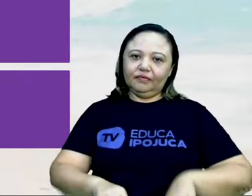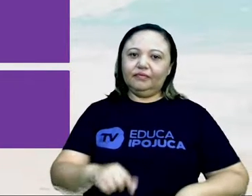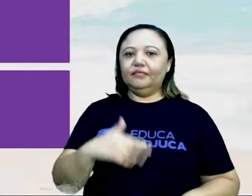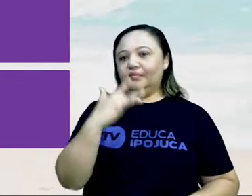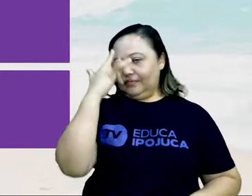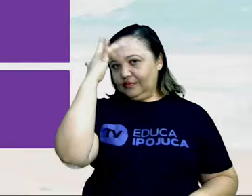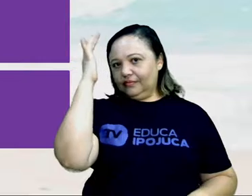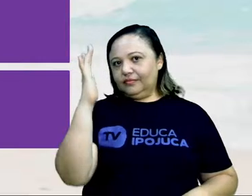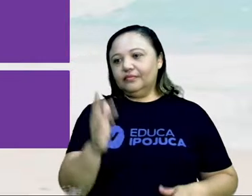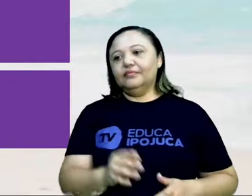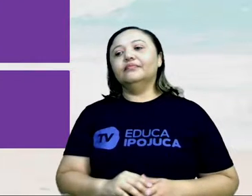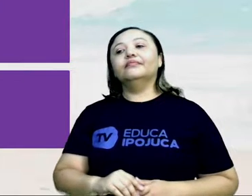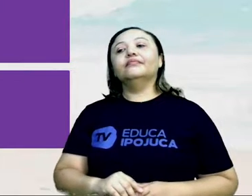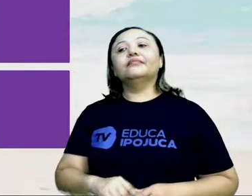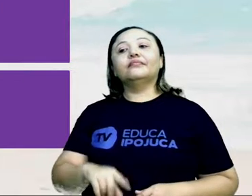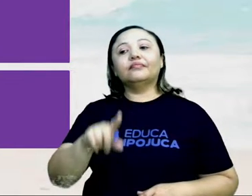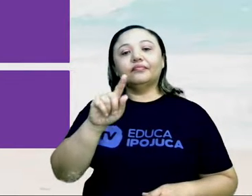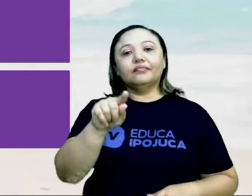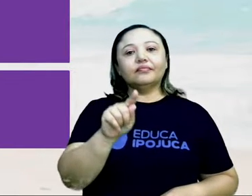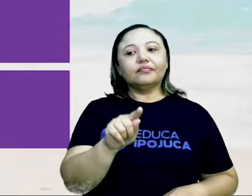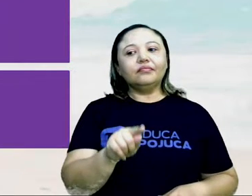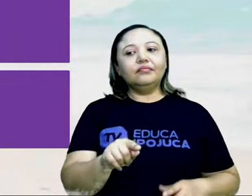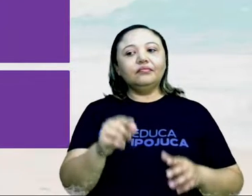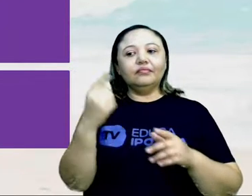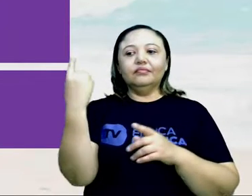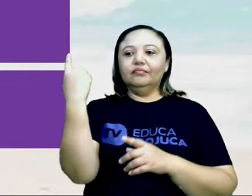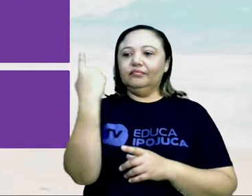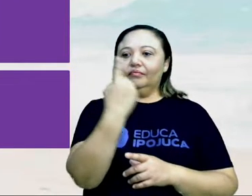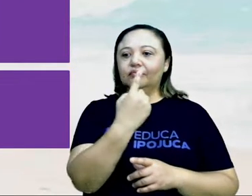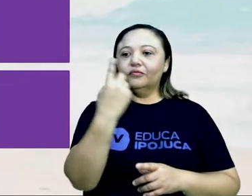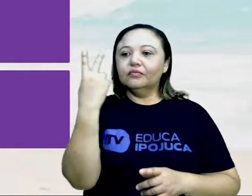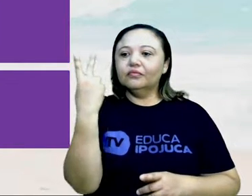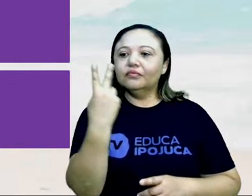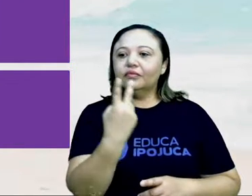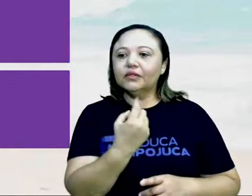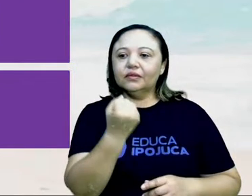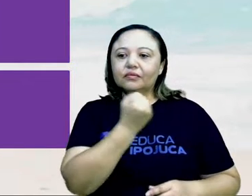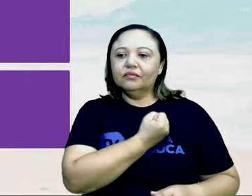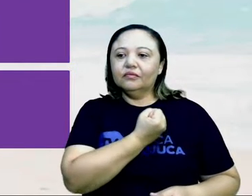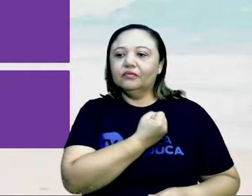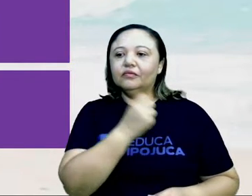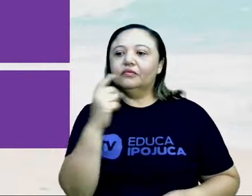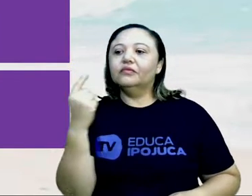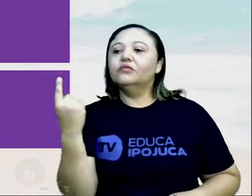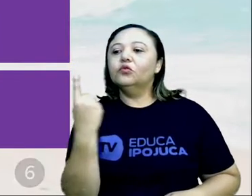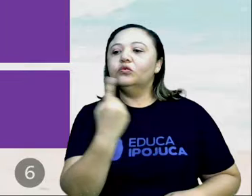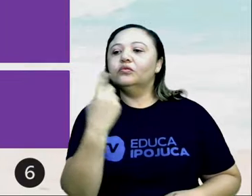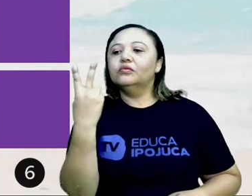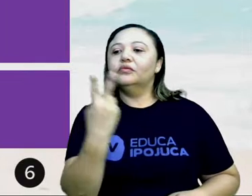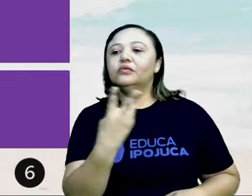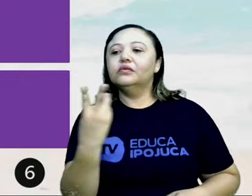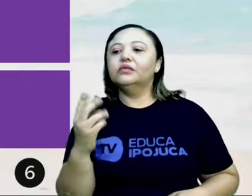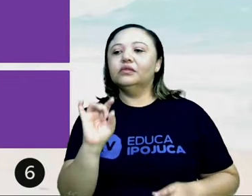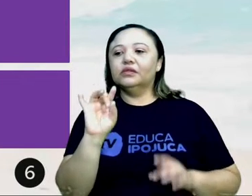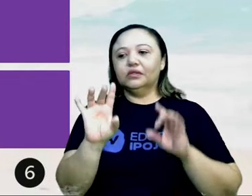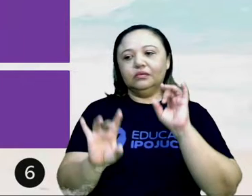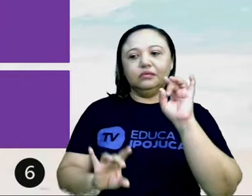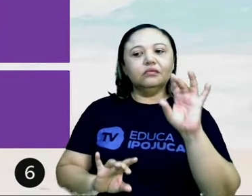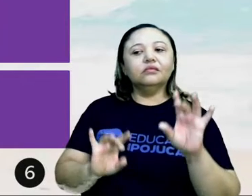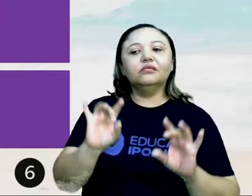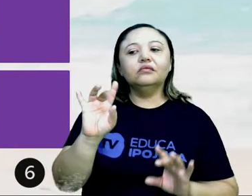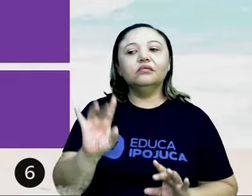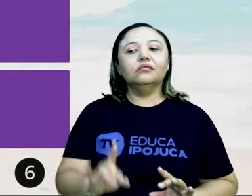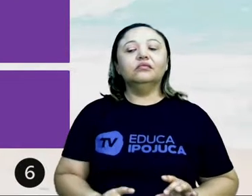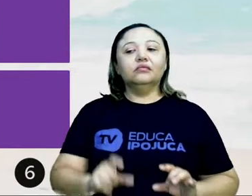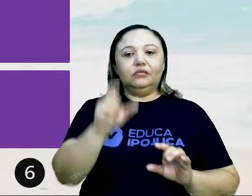fazer o seguinte. Eu vou pegar e numerar aqui embaixo cada uma dessas colunas, tá certo? Então, cada uma